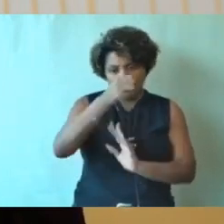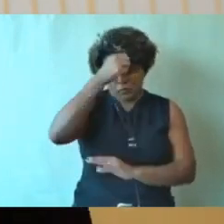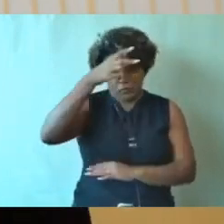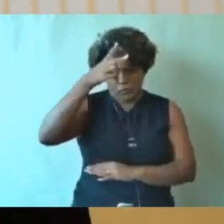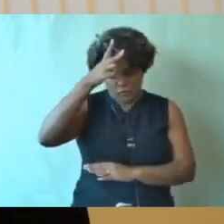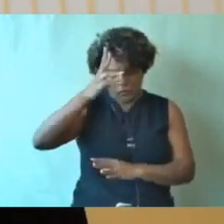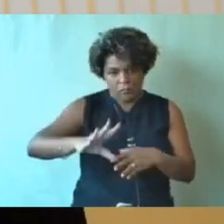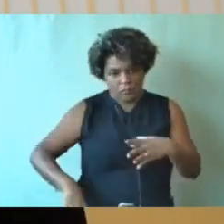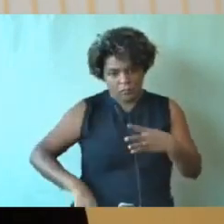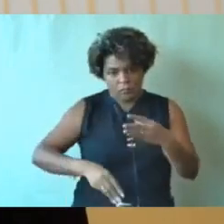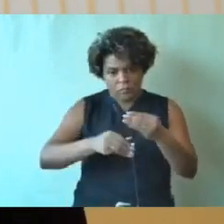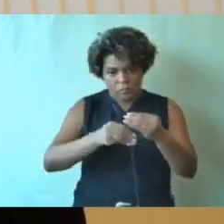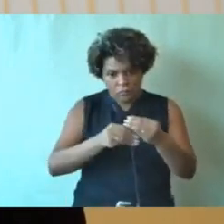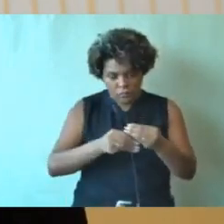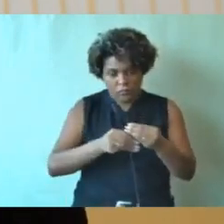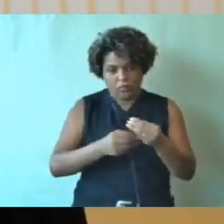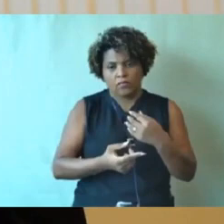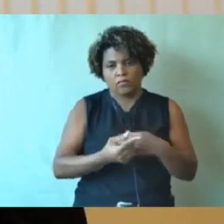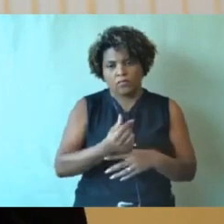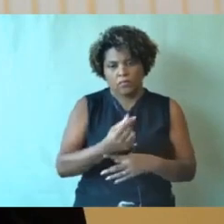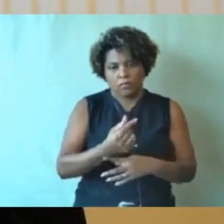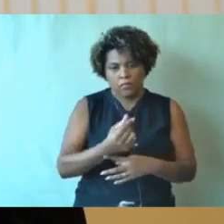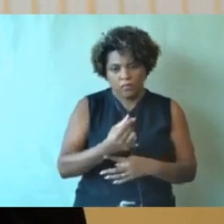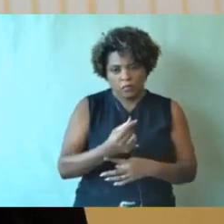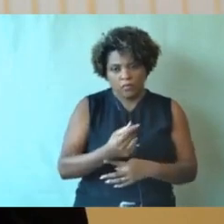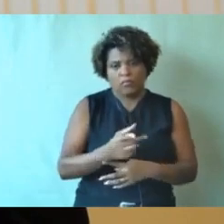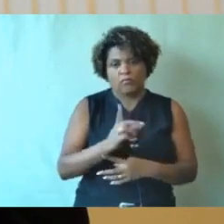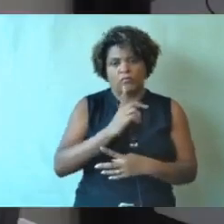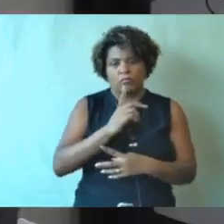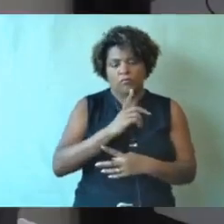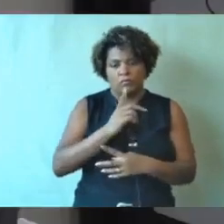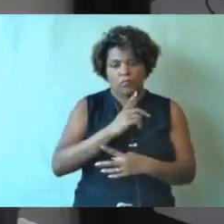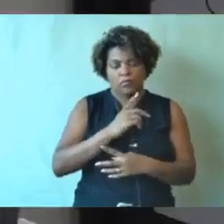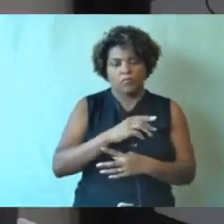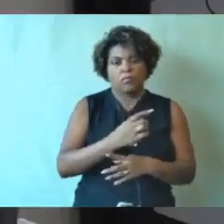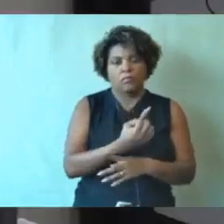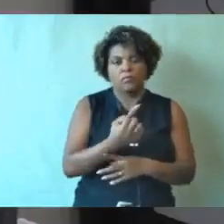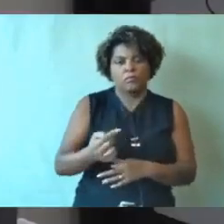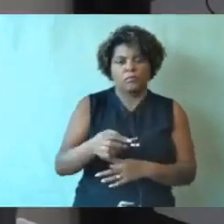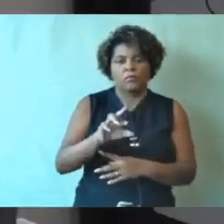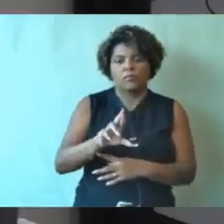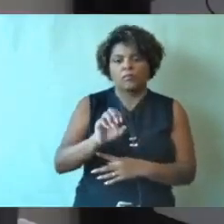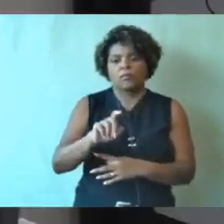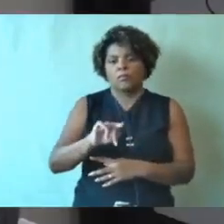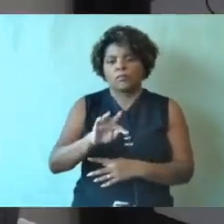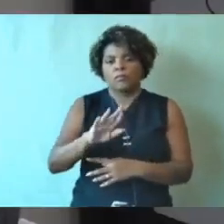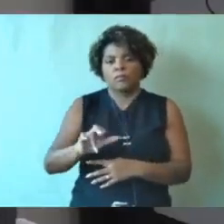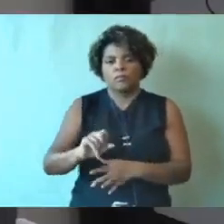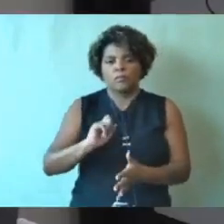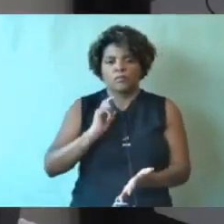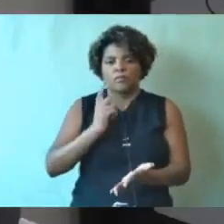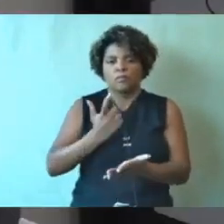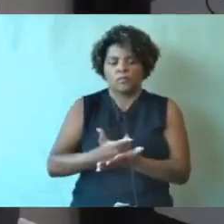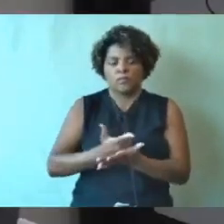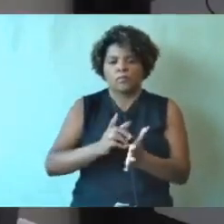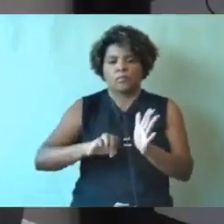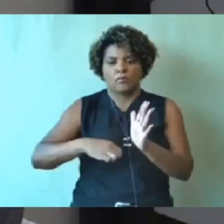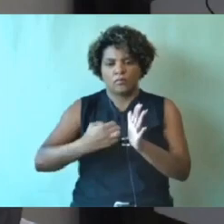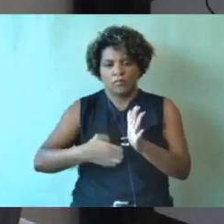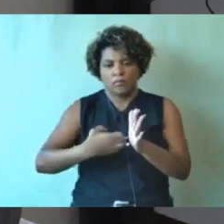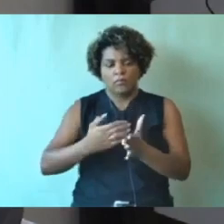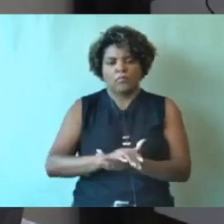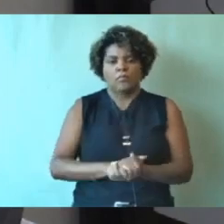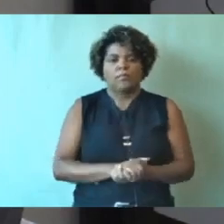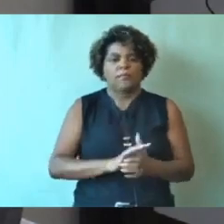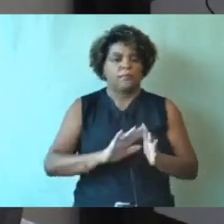valor que arrecadamos na roleta e remunera as empresas. Tá. Essas informações, então, elas saem do consórcio e retornam